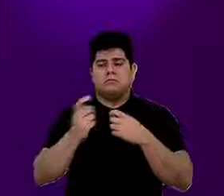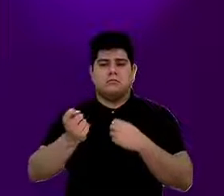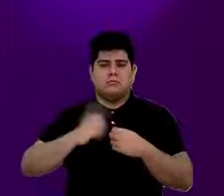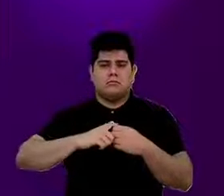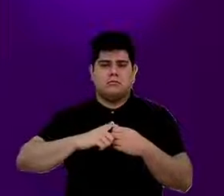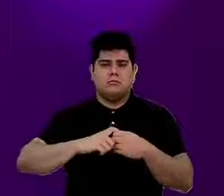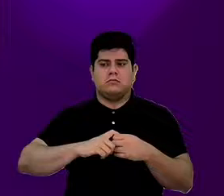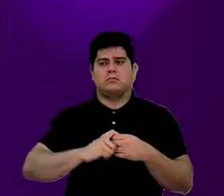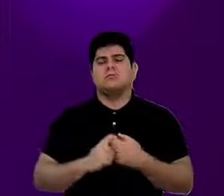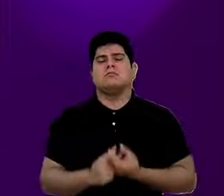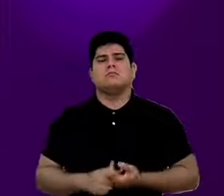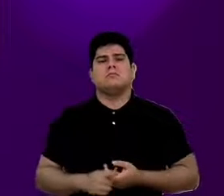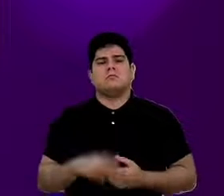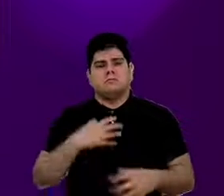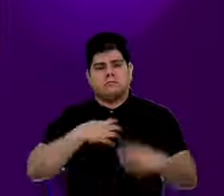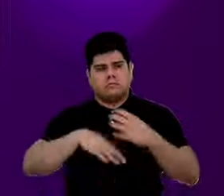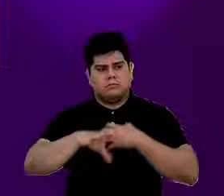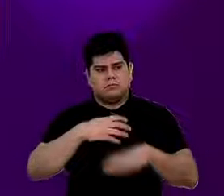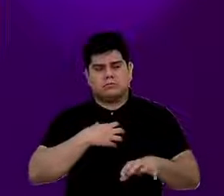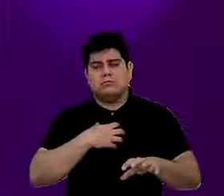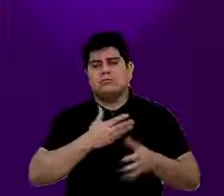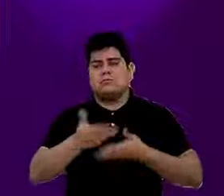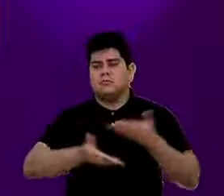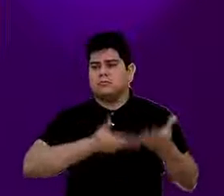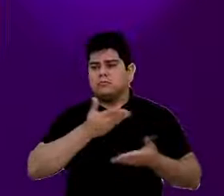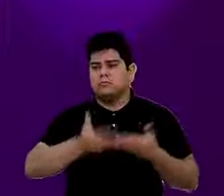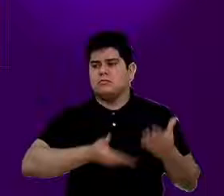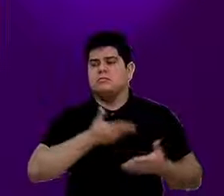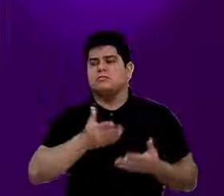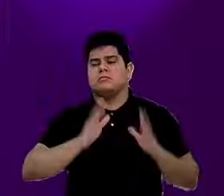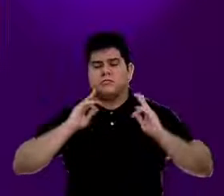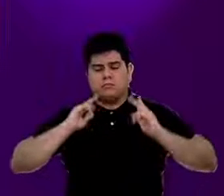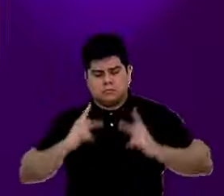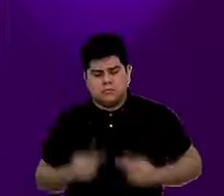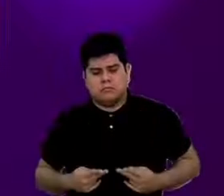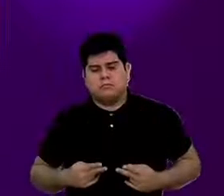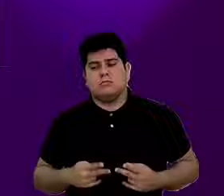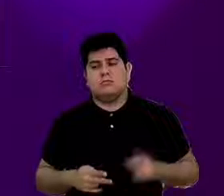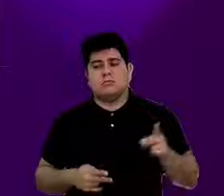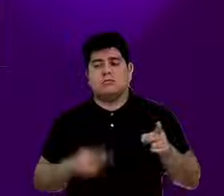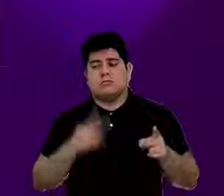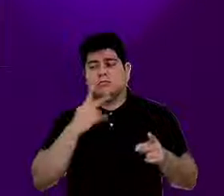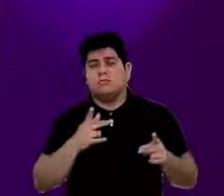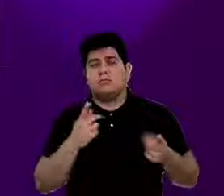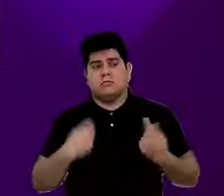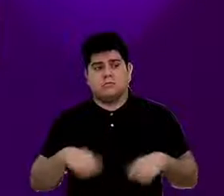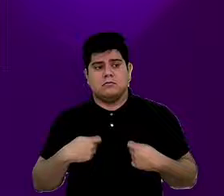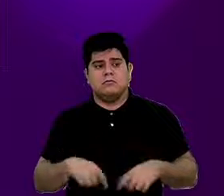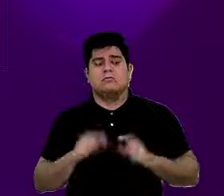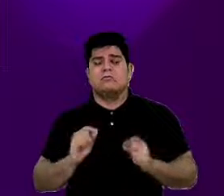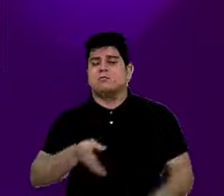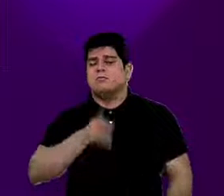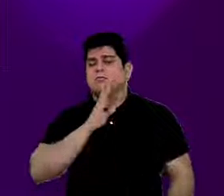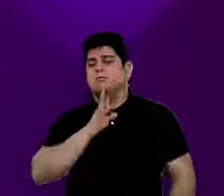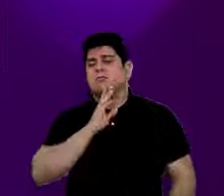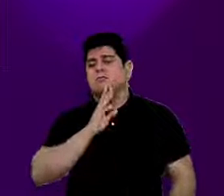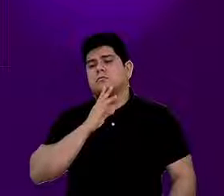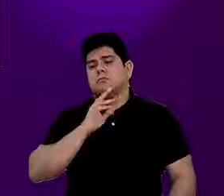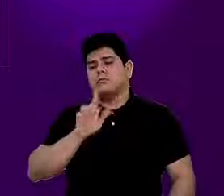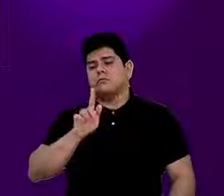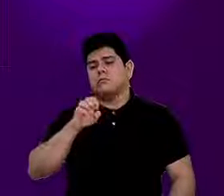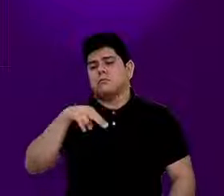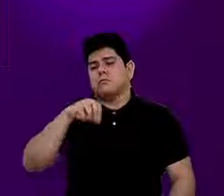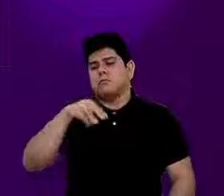uma medicina empática, uma medicina cuidadosa, humana. E ele fala que devemos conhecer o genoma de